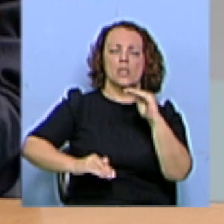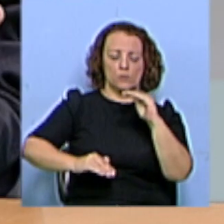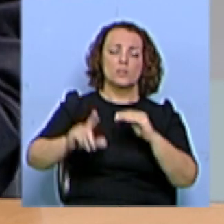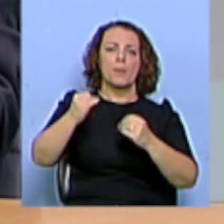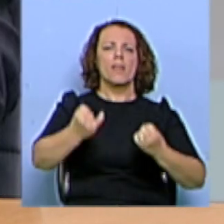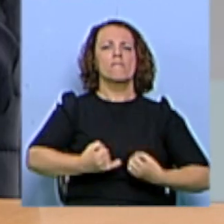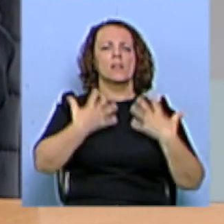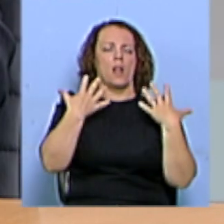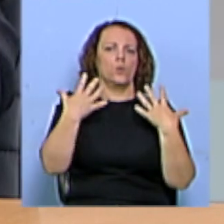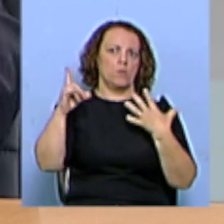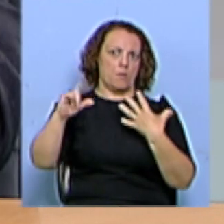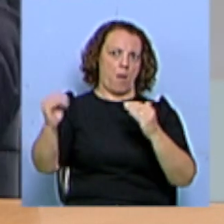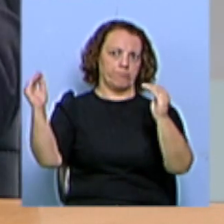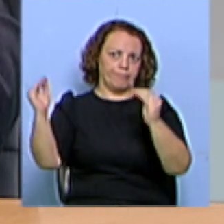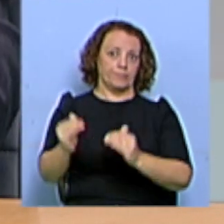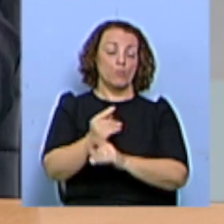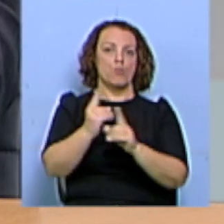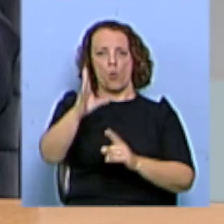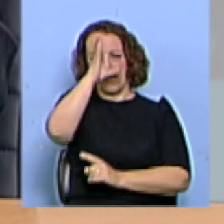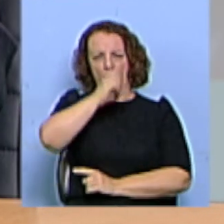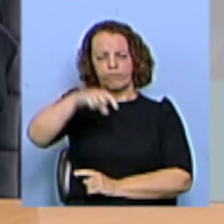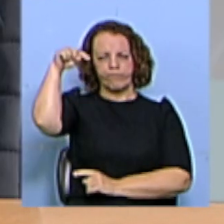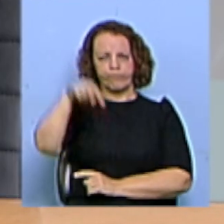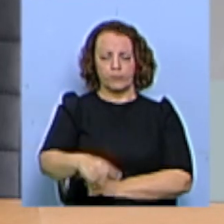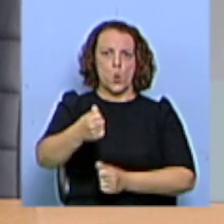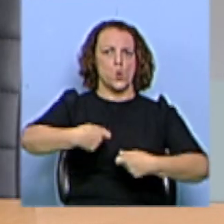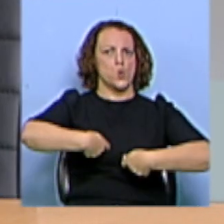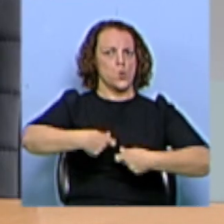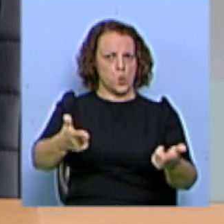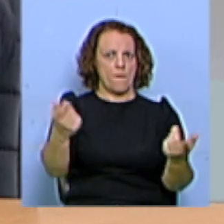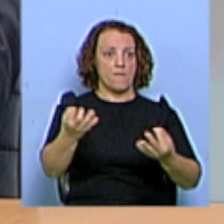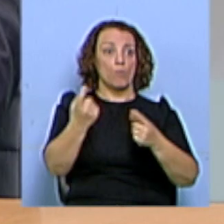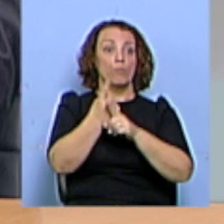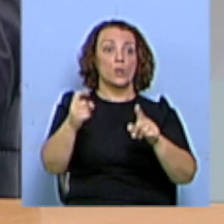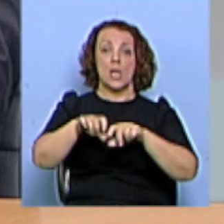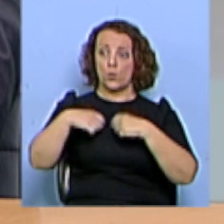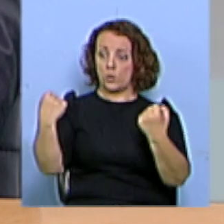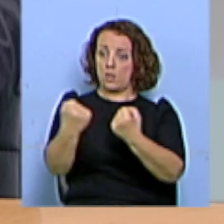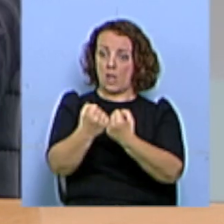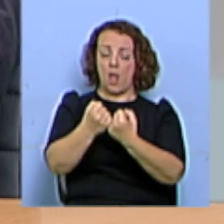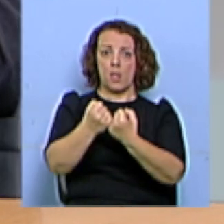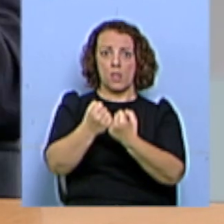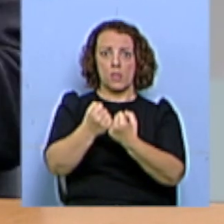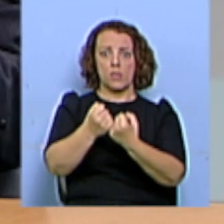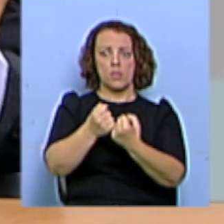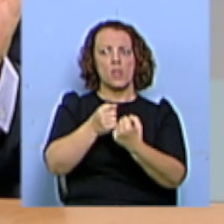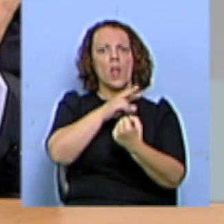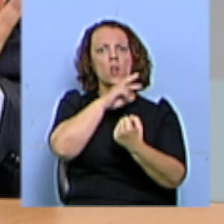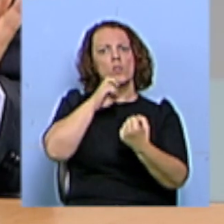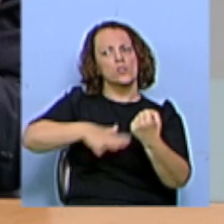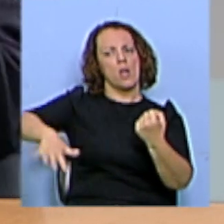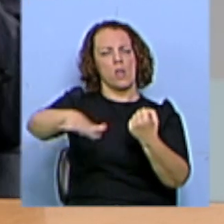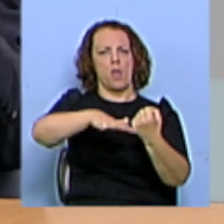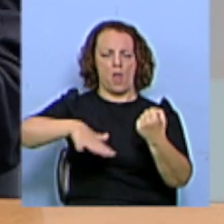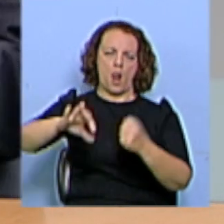infectados estão bem, exatamente porque o governo agiu com muitos custos, porque a sociedade israelita é uma sociedade que vive